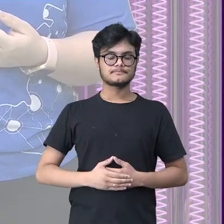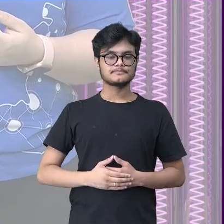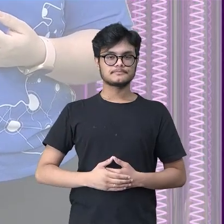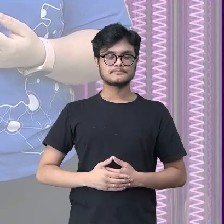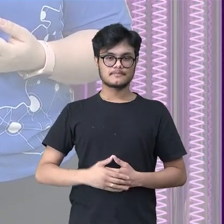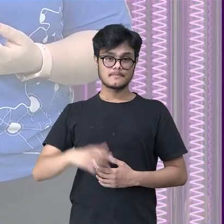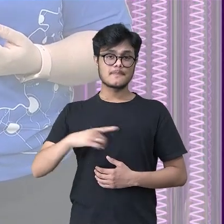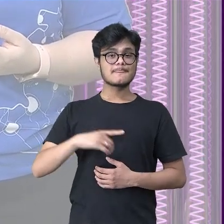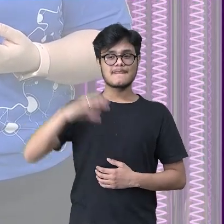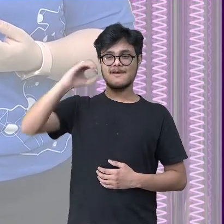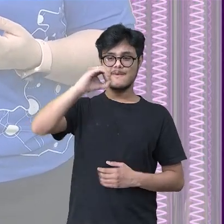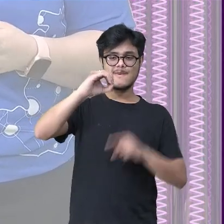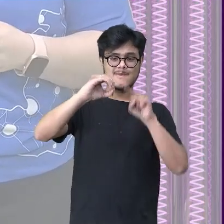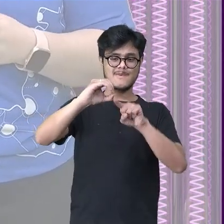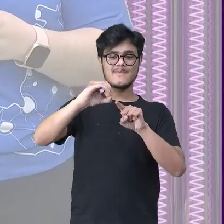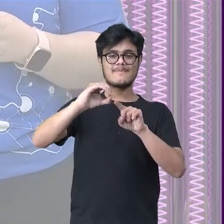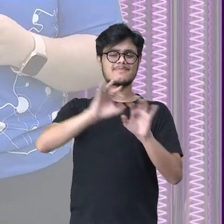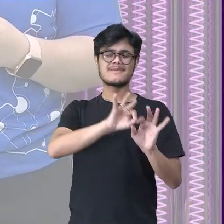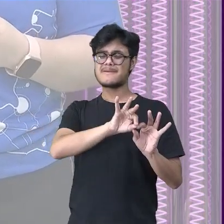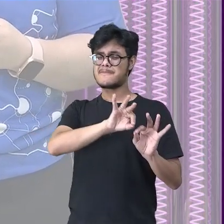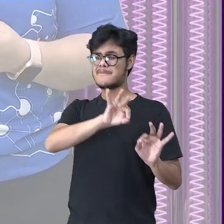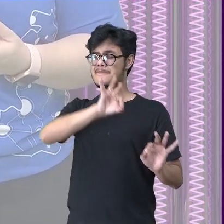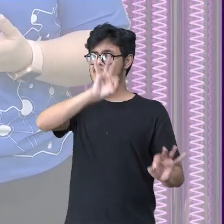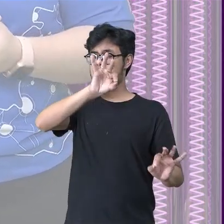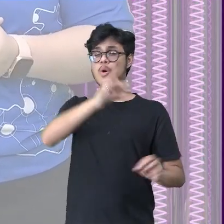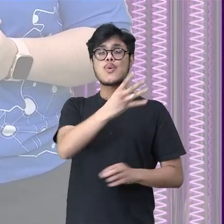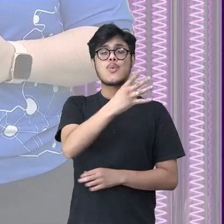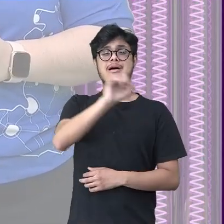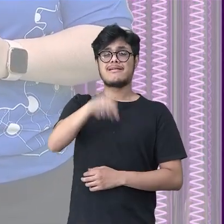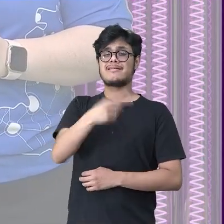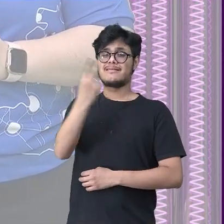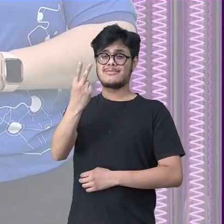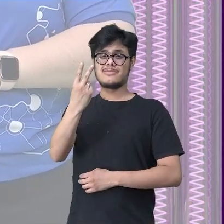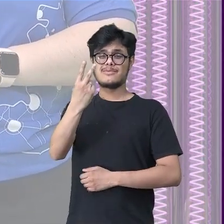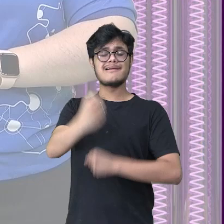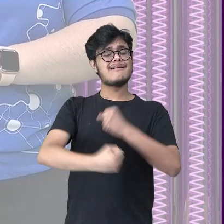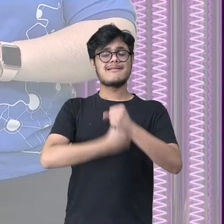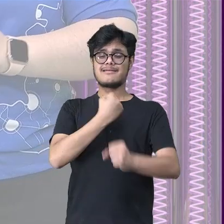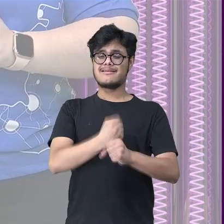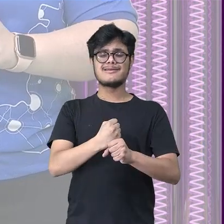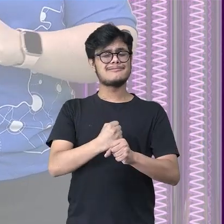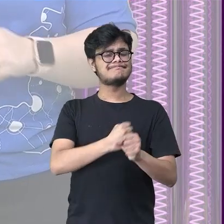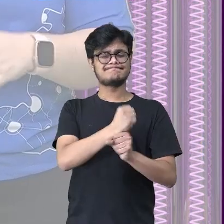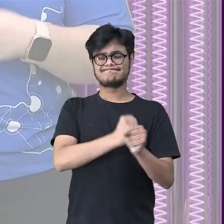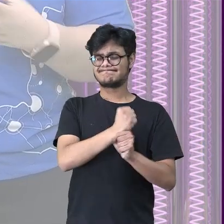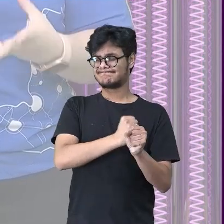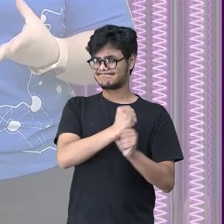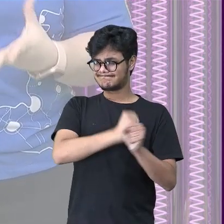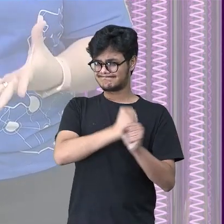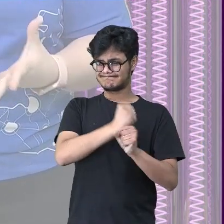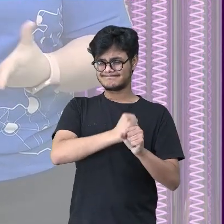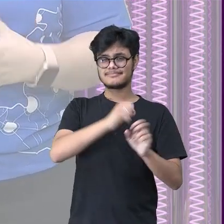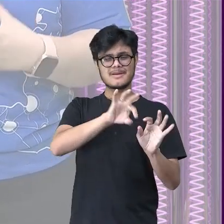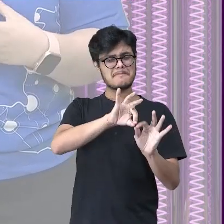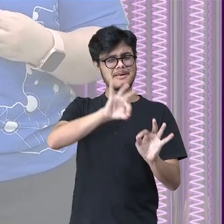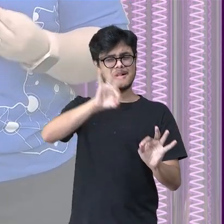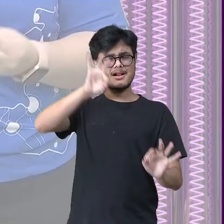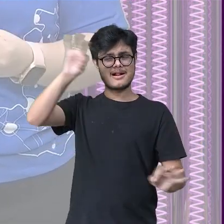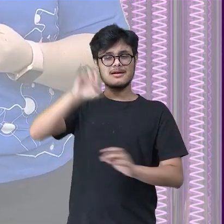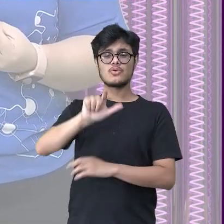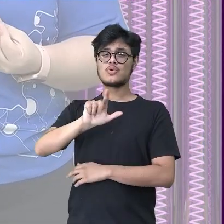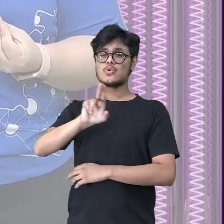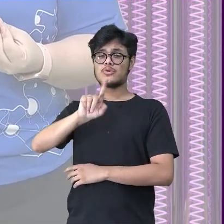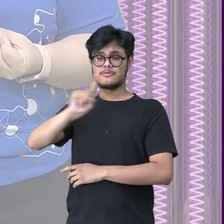ela está a 4,2 anos-luz de distância, né, daqui da gente, da Terra, né? Se a gente